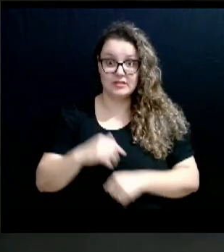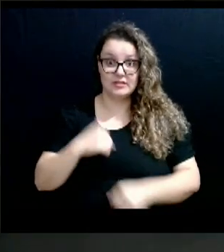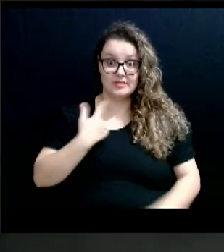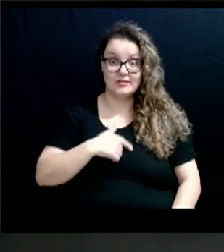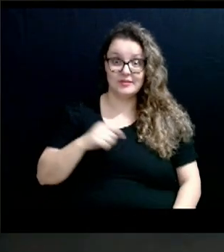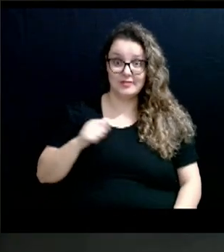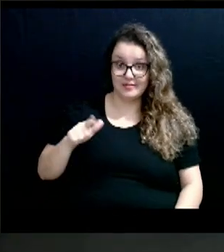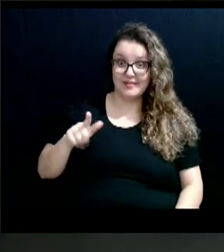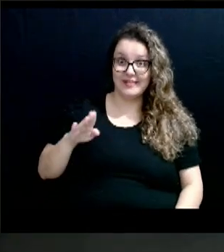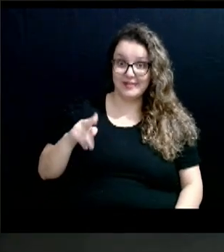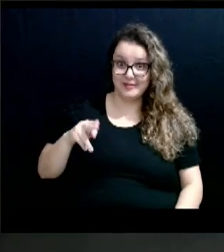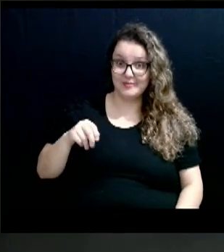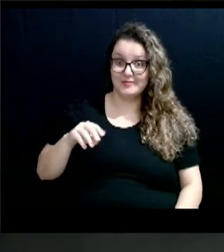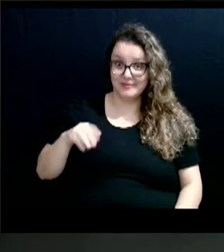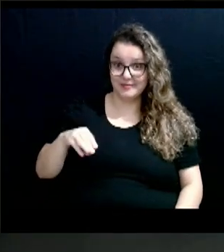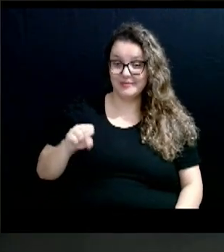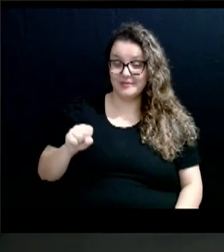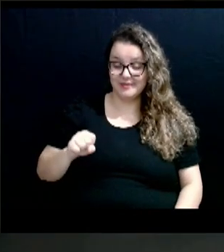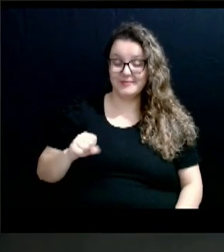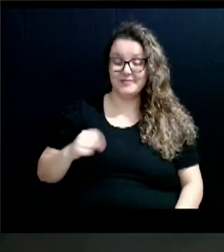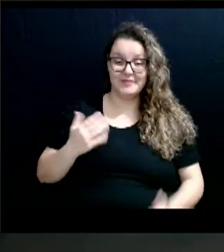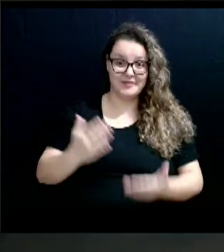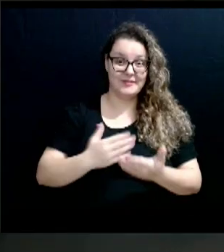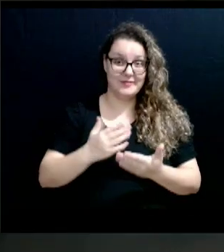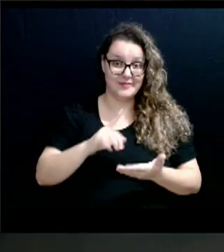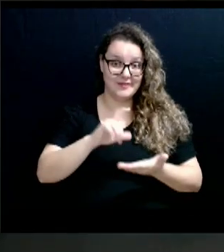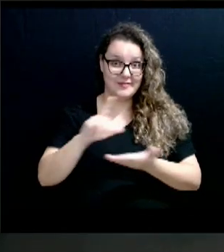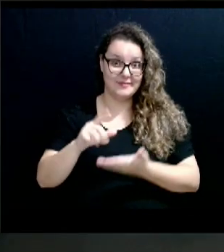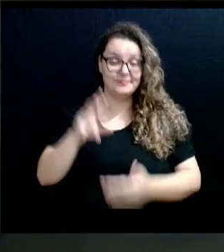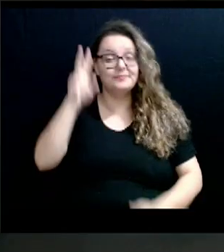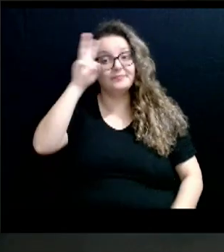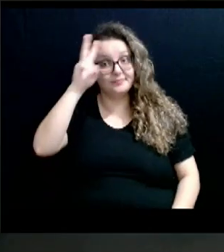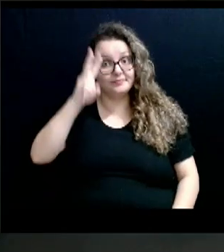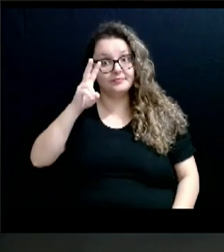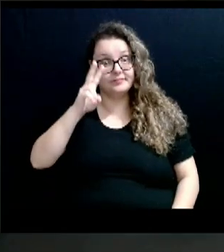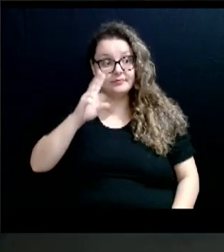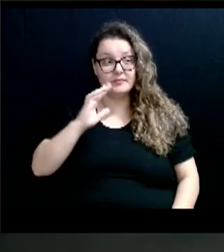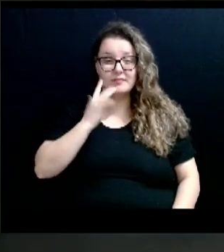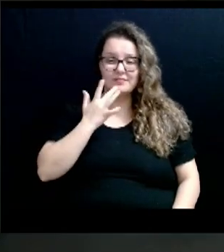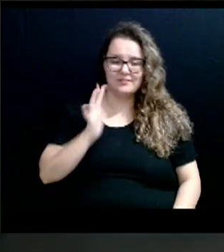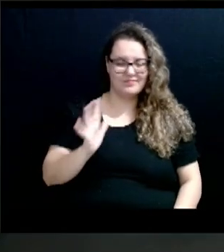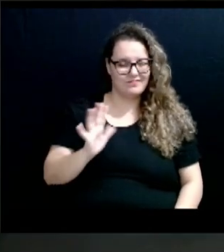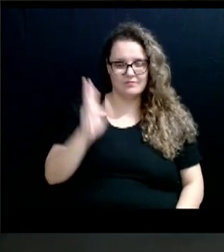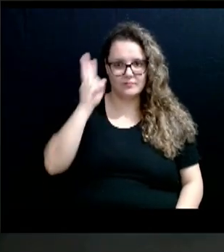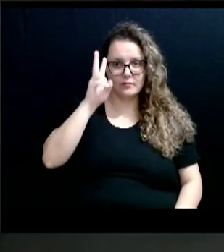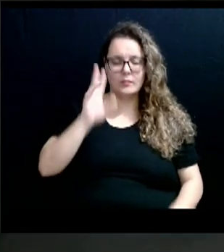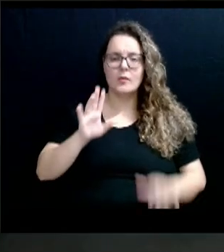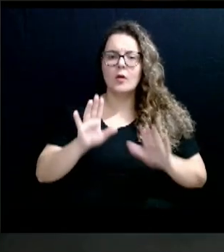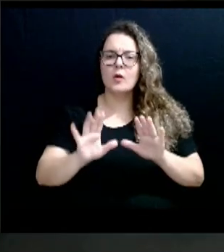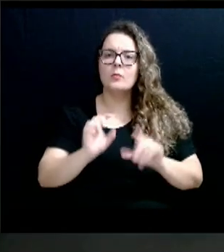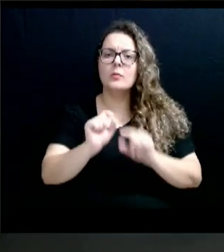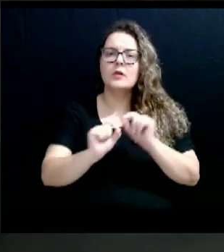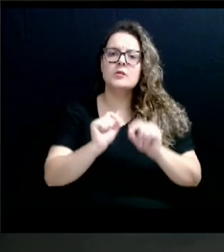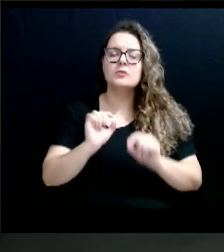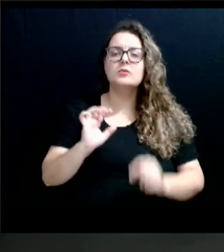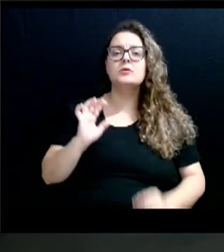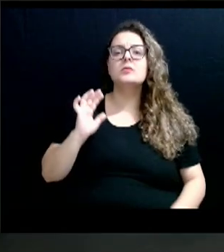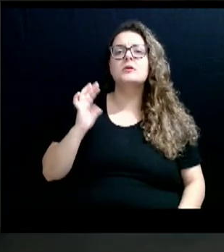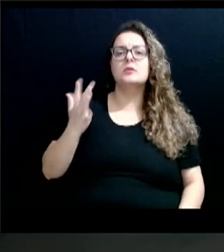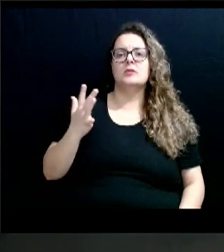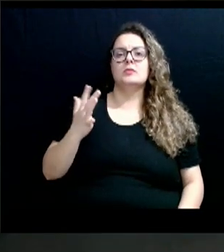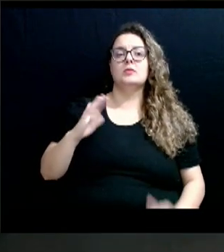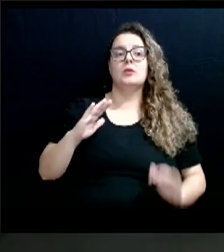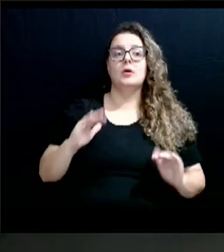você tem ainda, e até nas lembranças que a gente prefere não lembrar. Mas o que acontece quando essas memórias